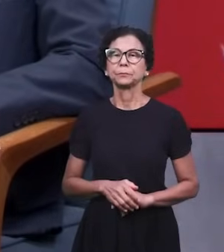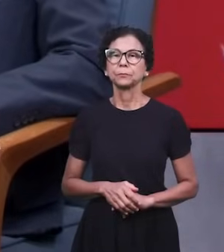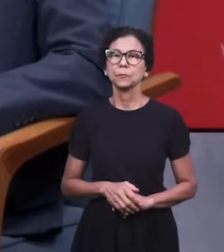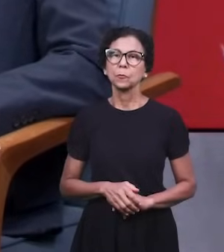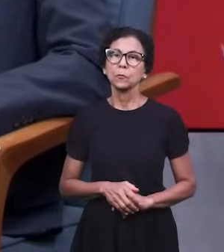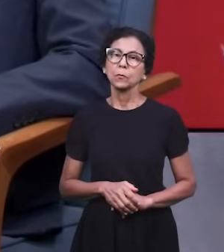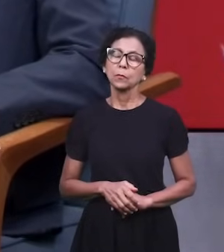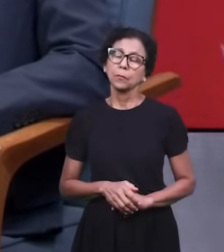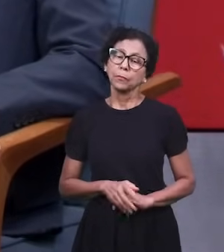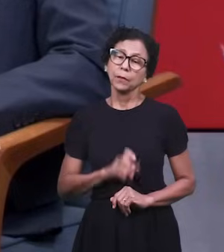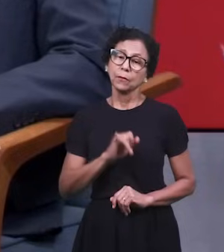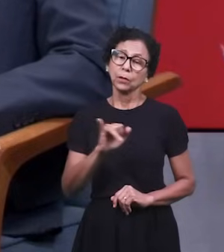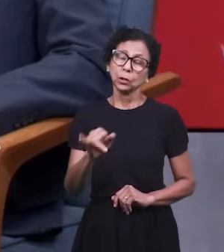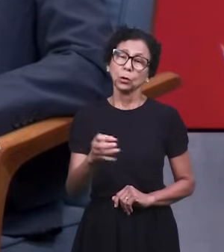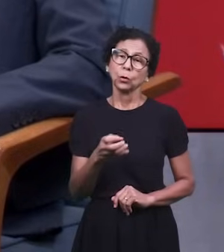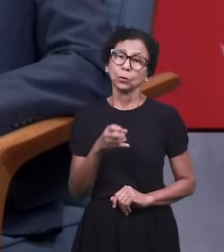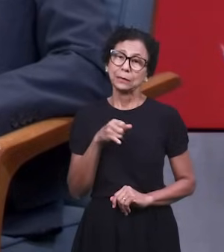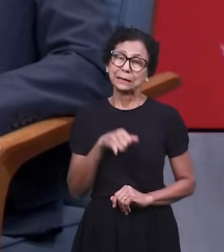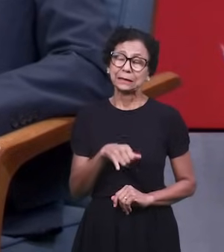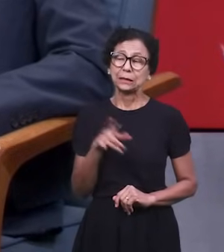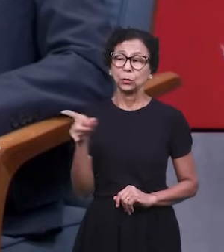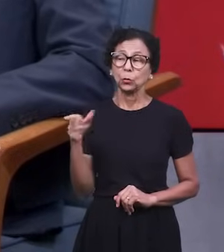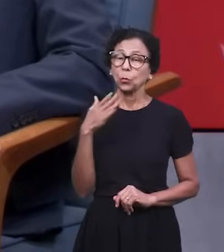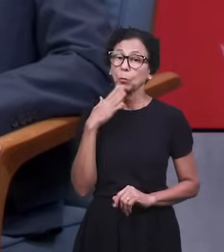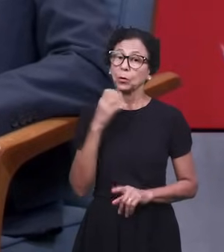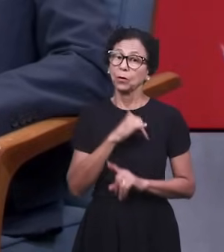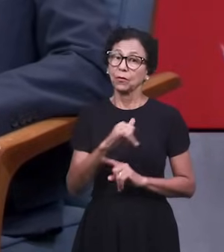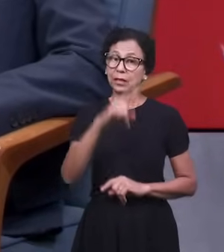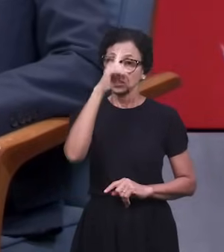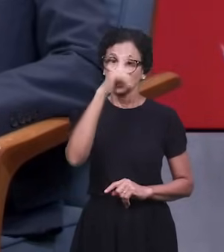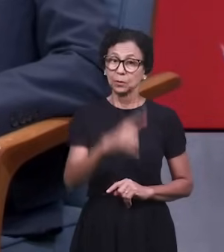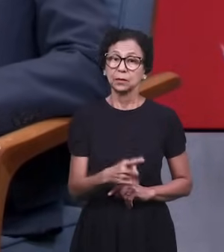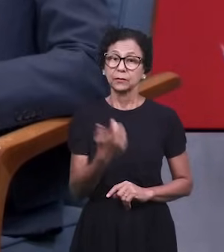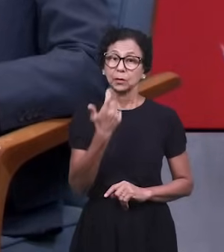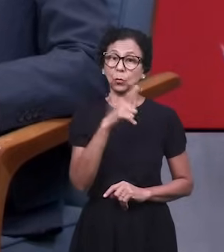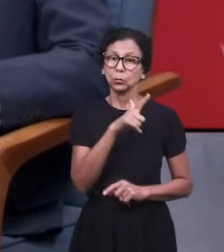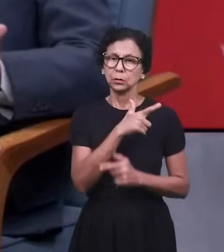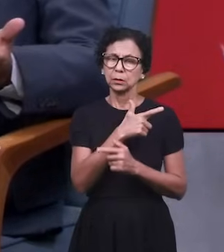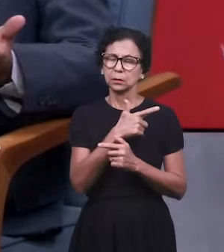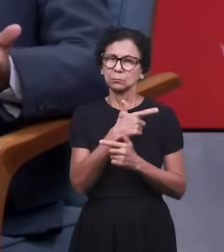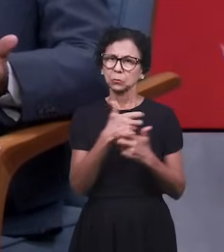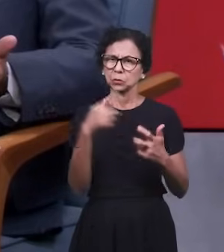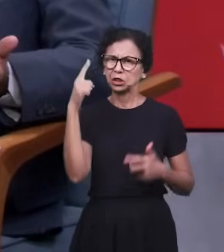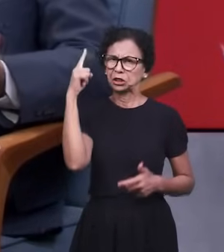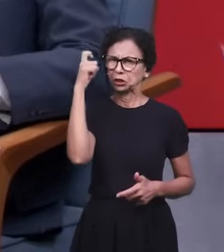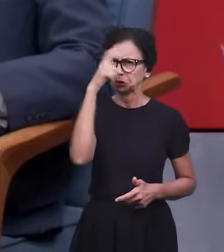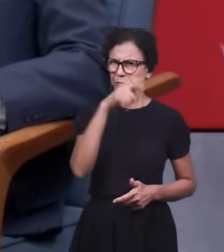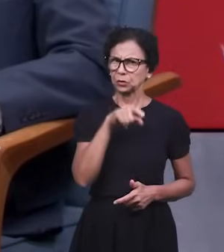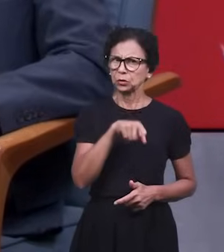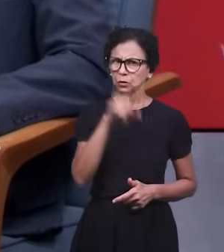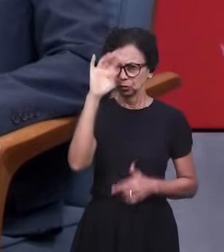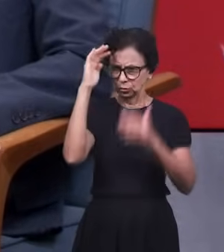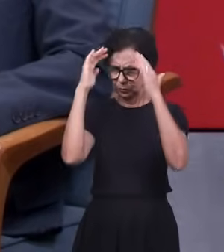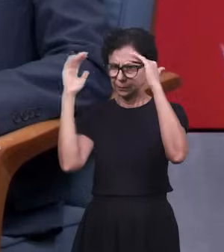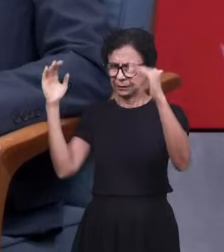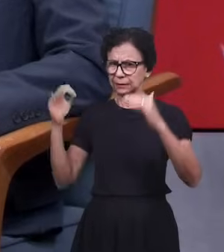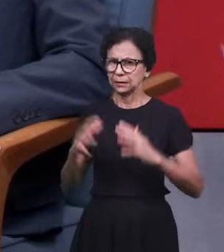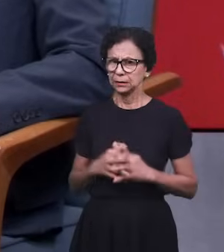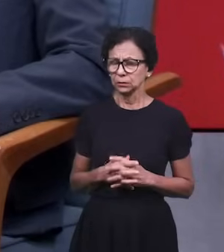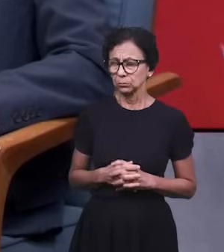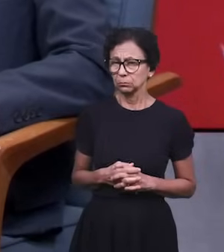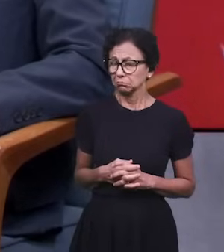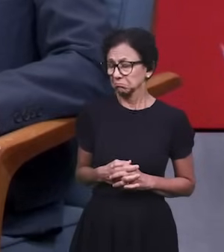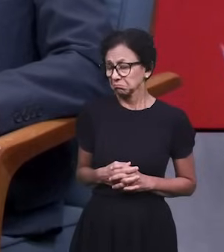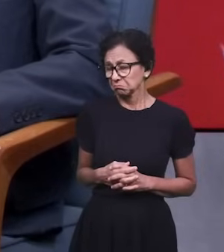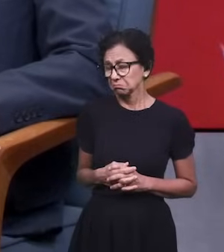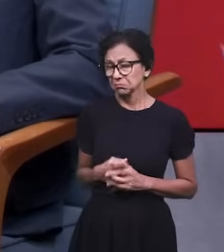senhor não teria feito? Não custa nada o senhor lá e mergulhar